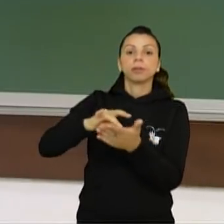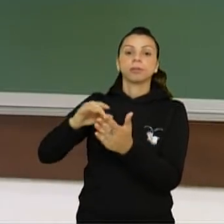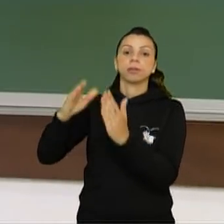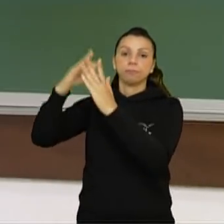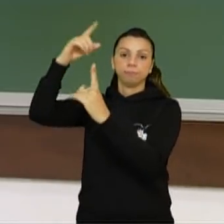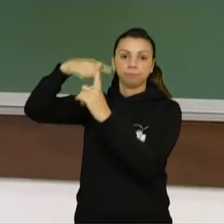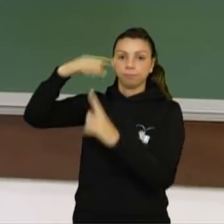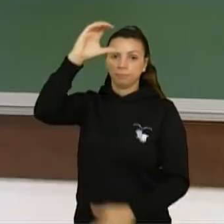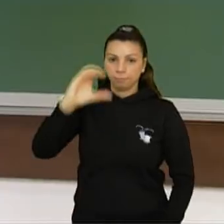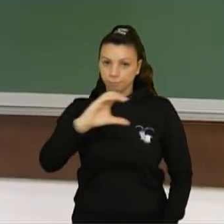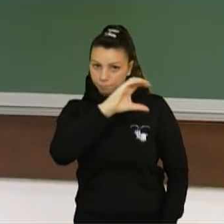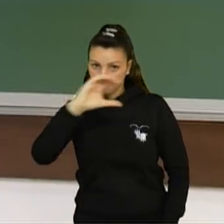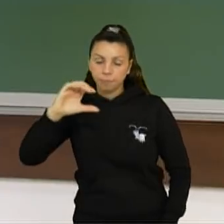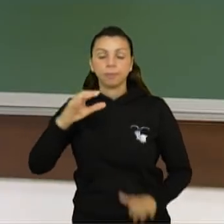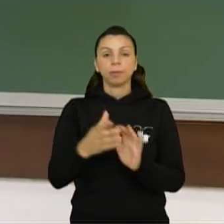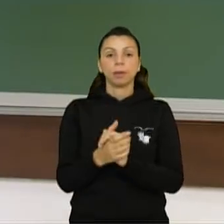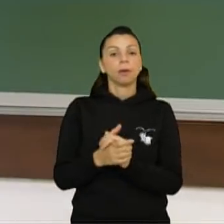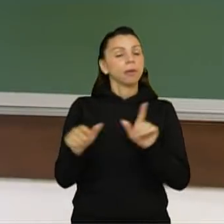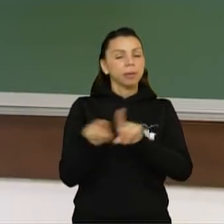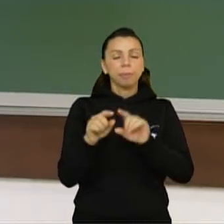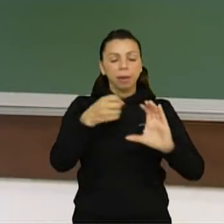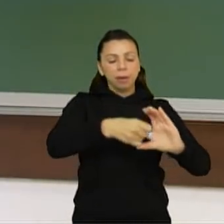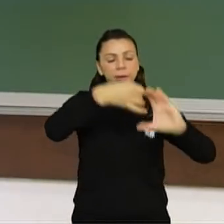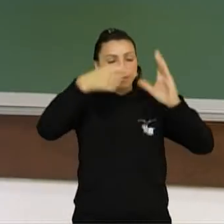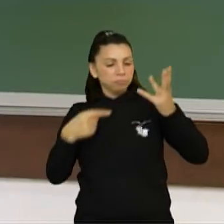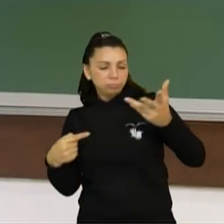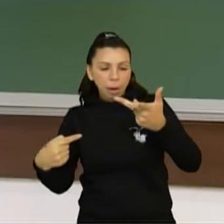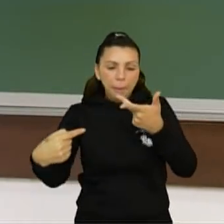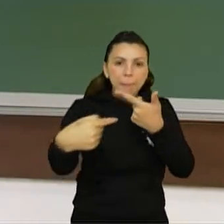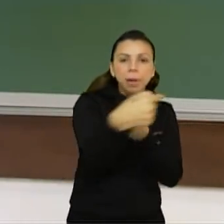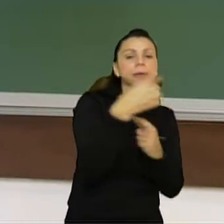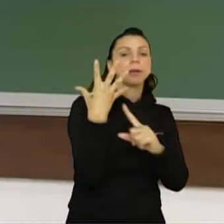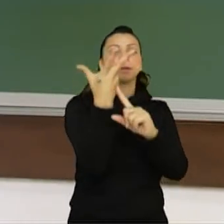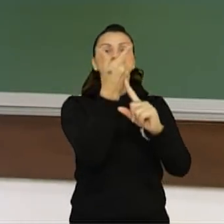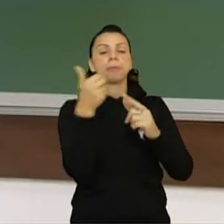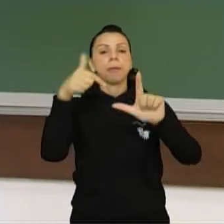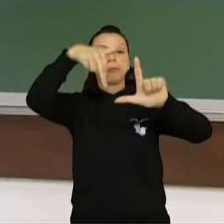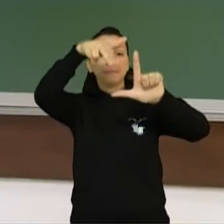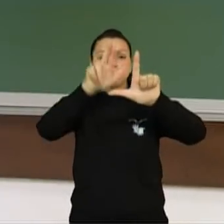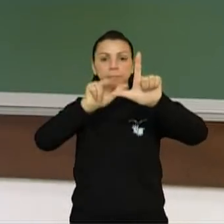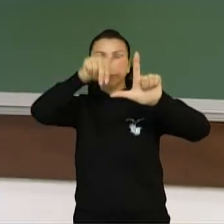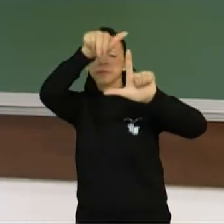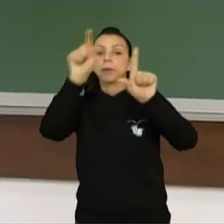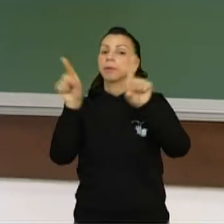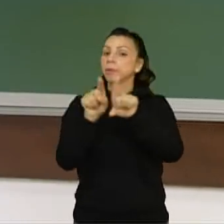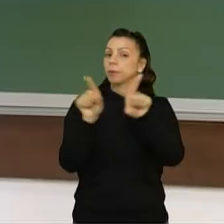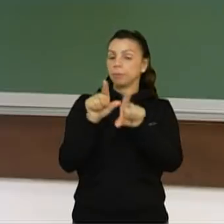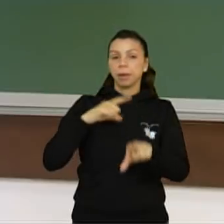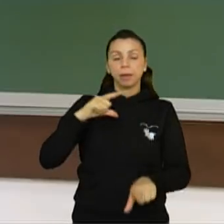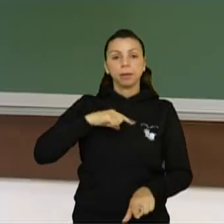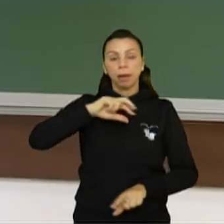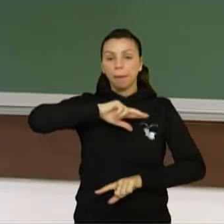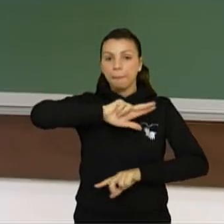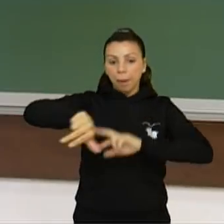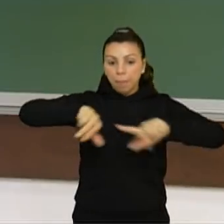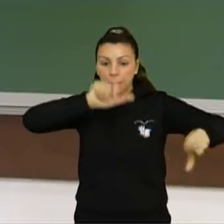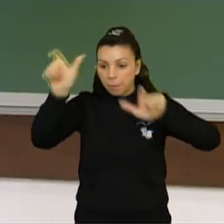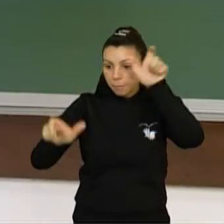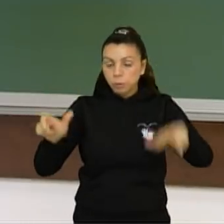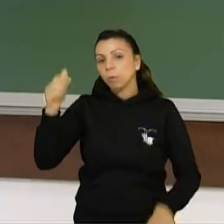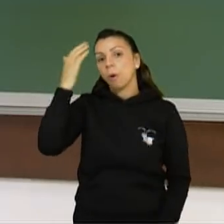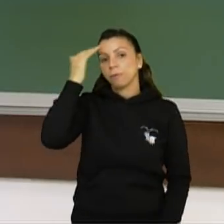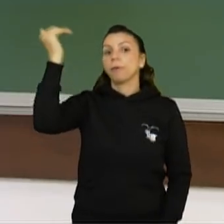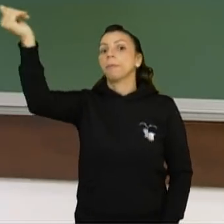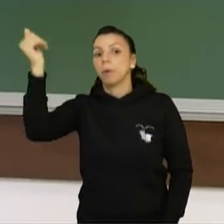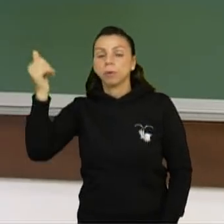importantes características então dessas pinturas, né? Vimos alguns artistas importantes, tá? Então, nessa parte